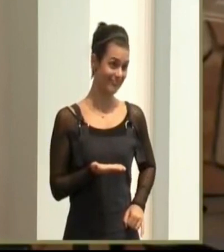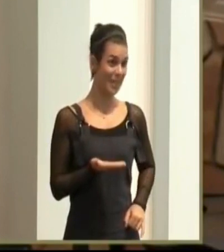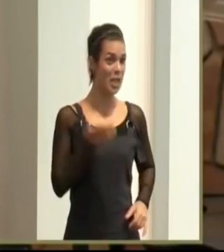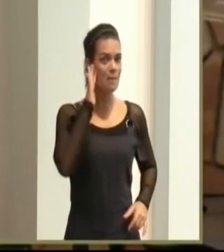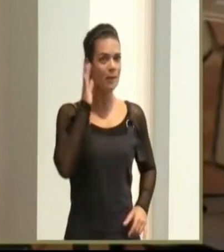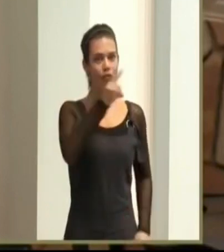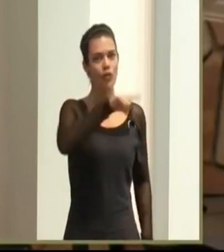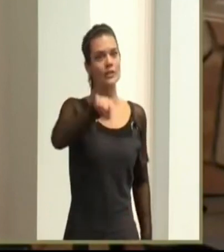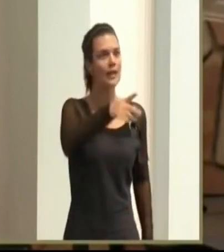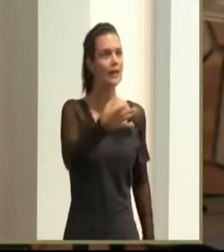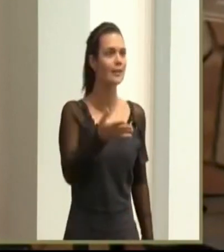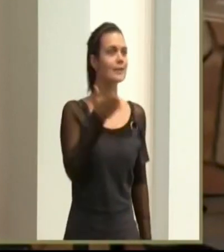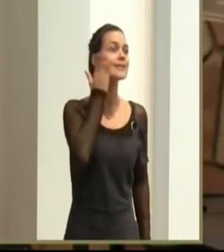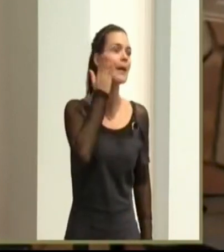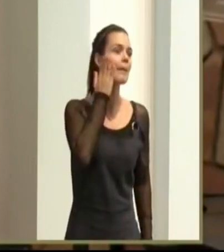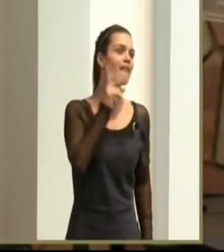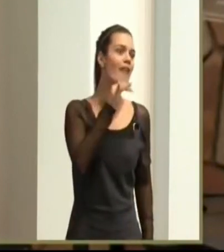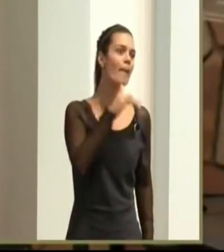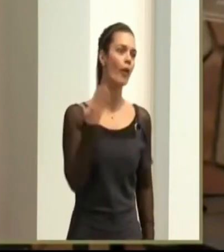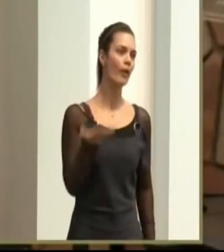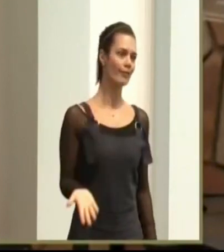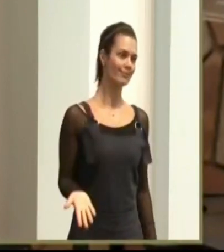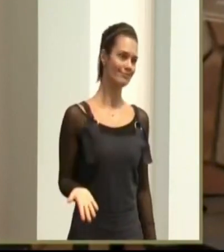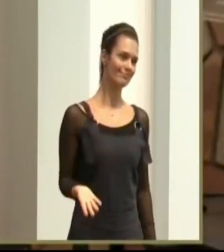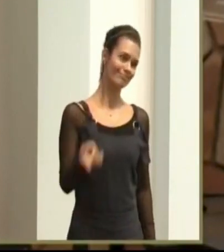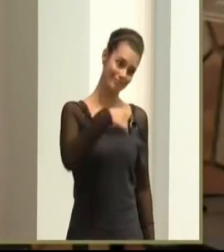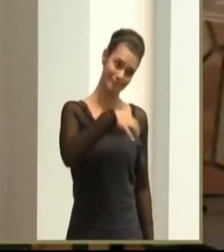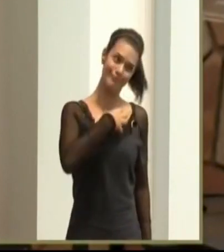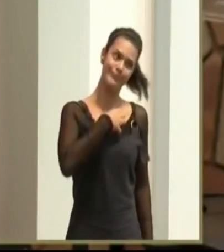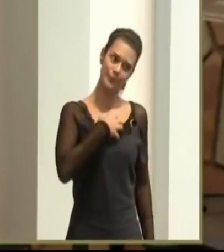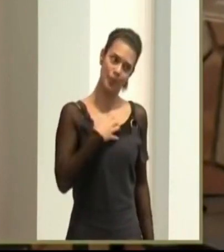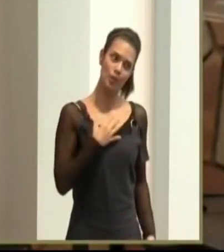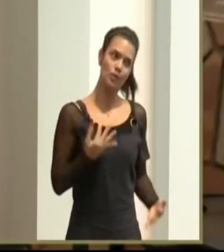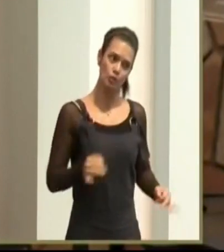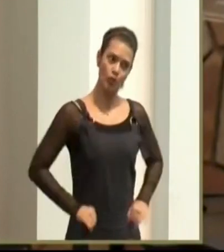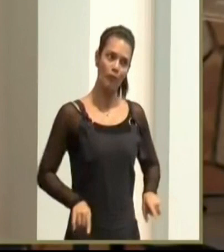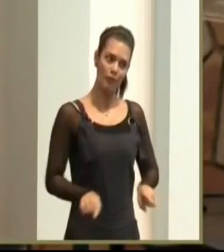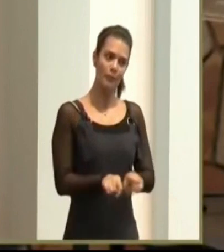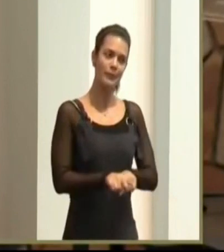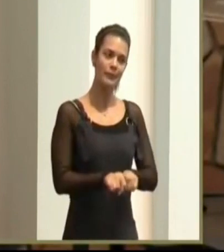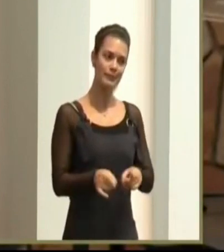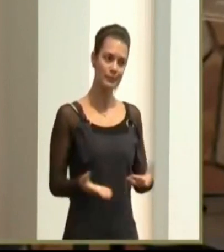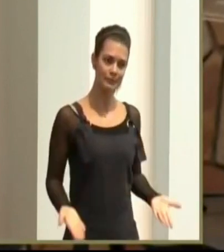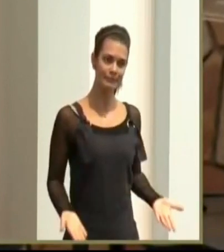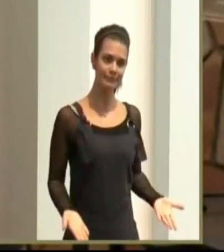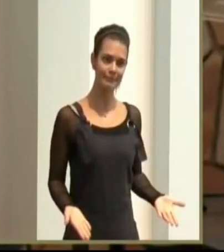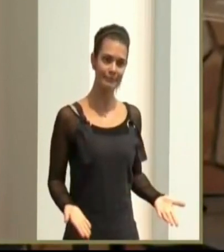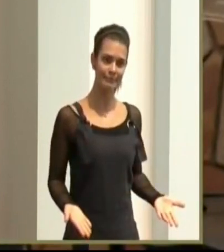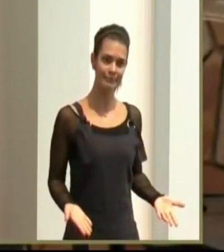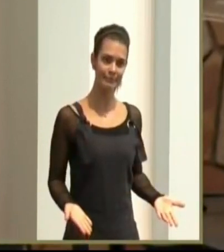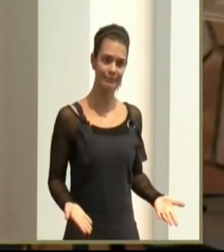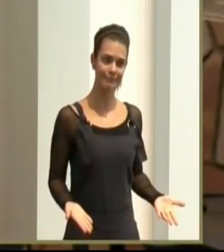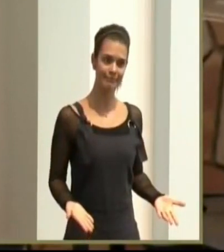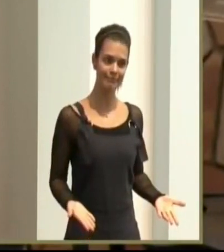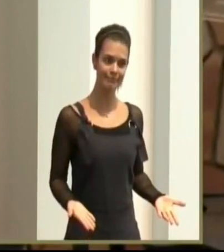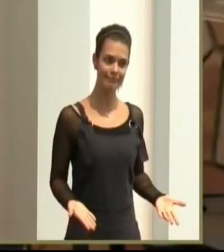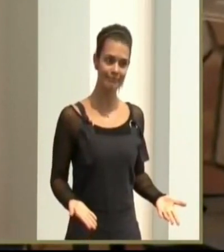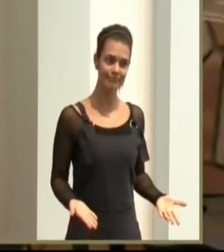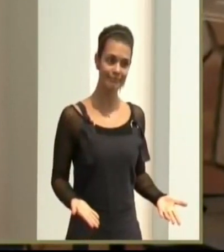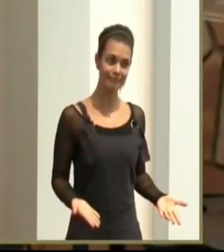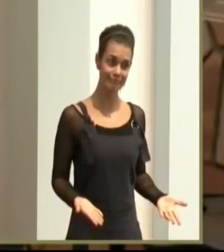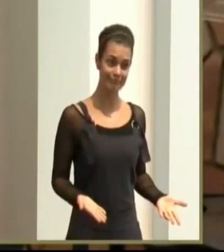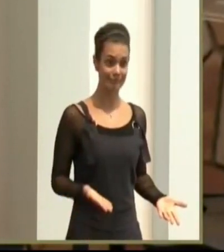morte. Jesus é preso e é contado com os salteadores. Ele é colocado junto